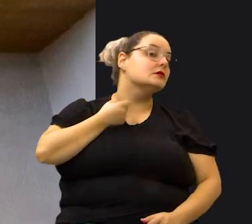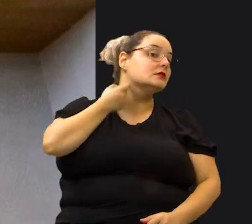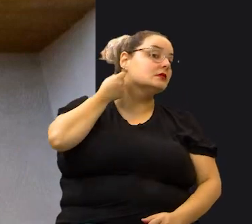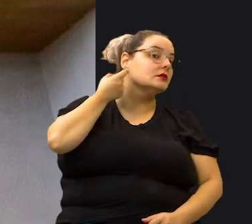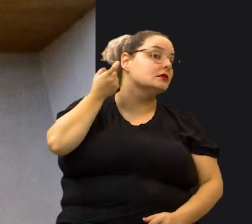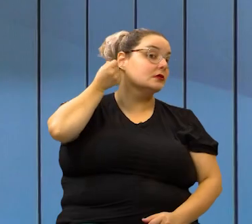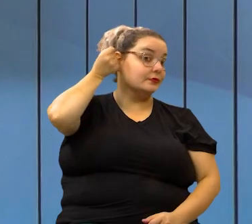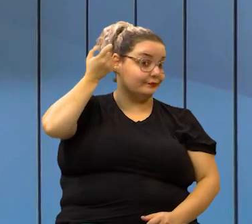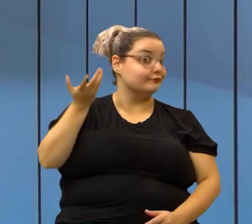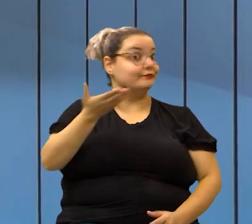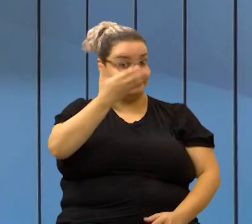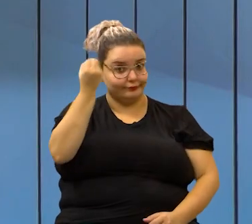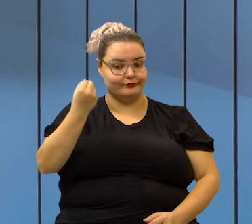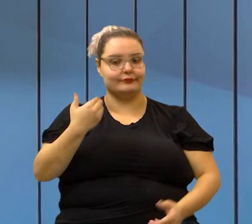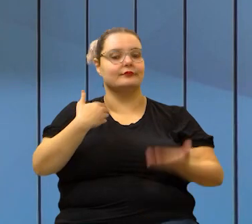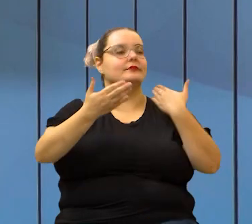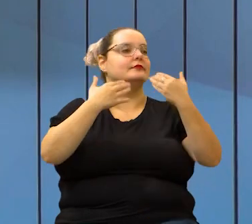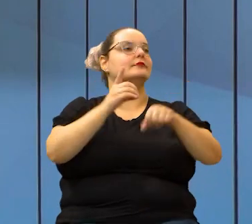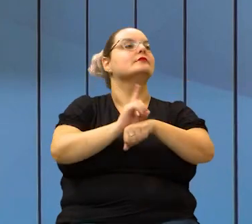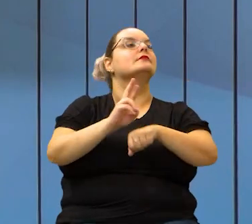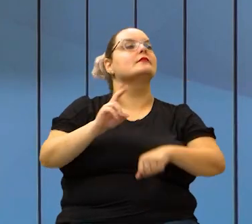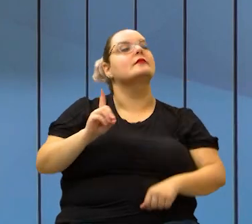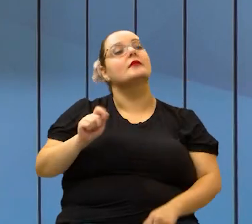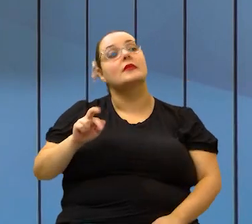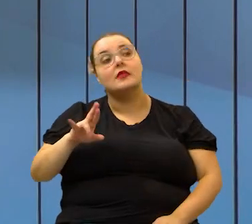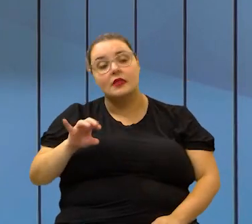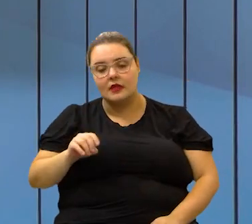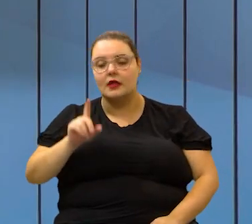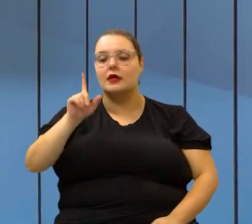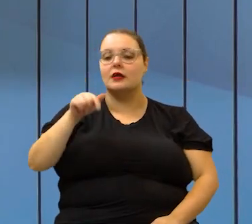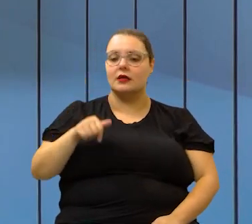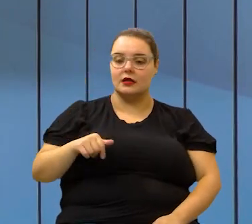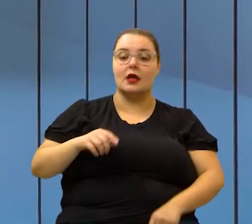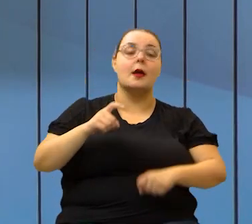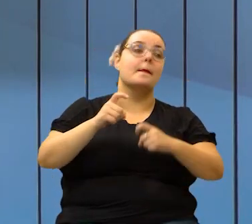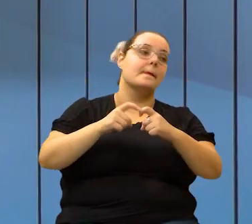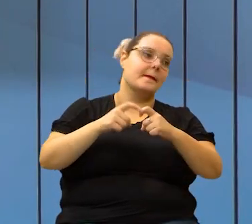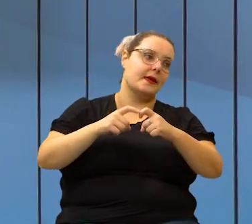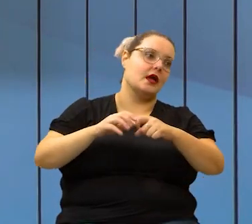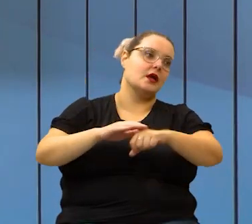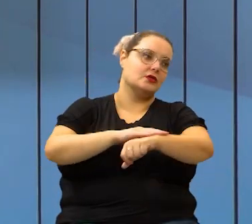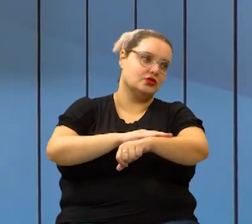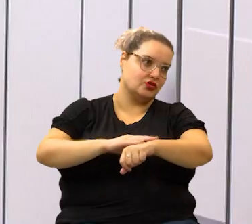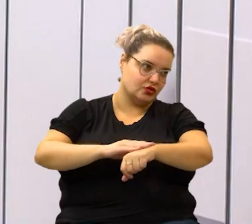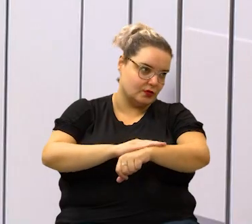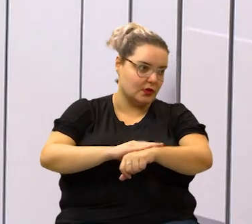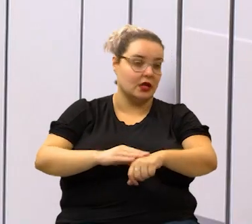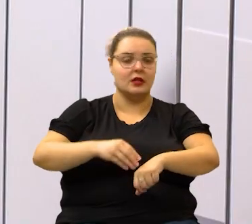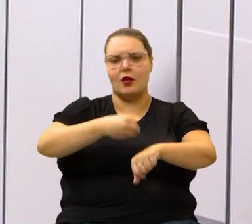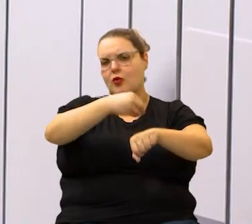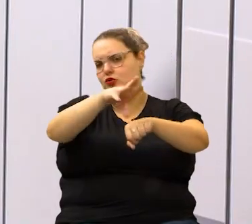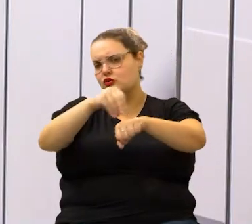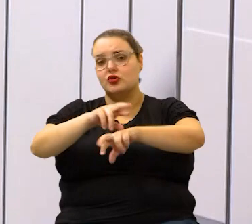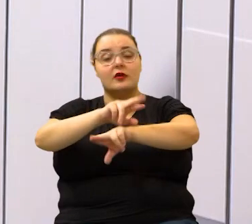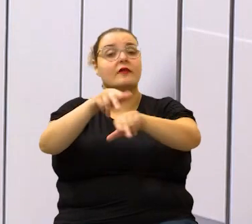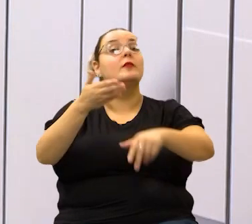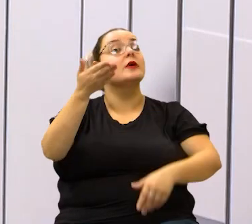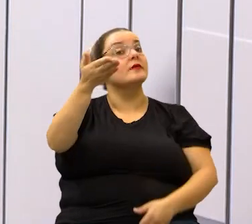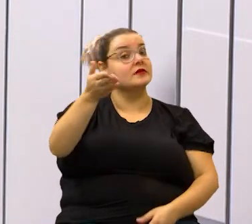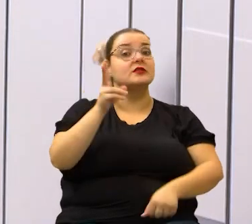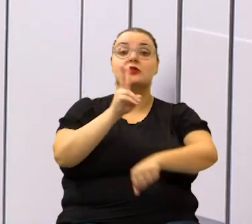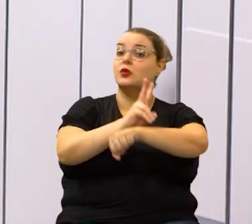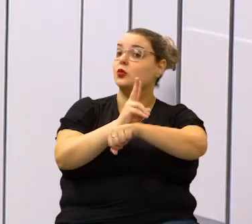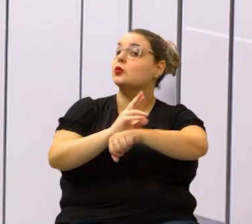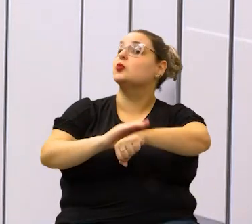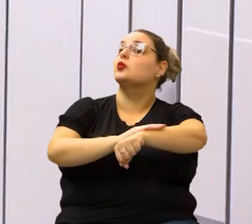A gente conversou aqui com o doutor Dário Rosa, que é dermatologista, deu várias dicas aí para você